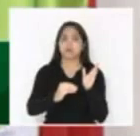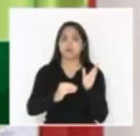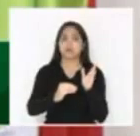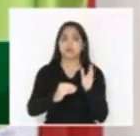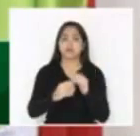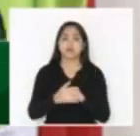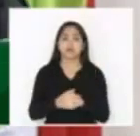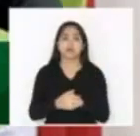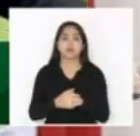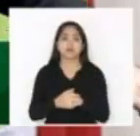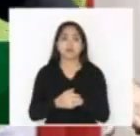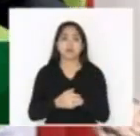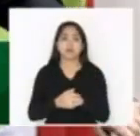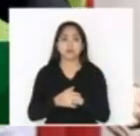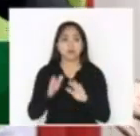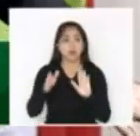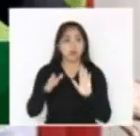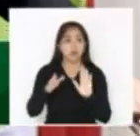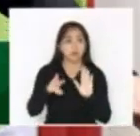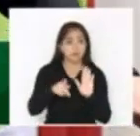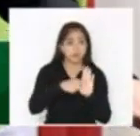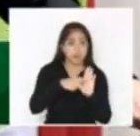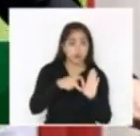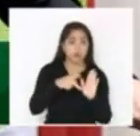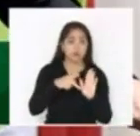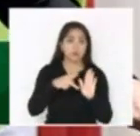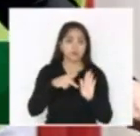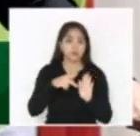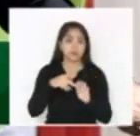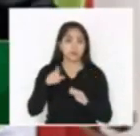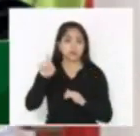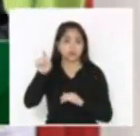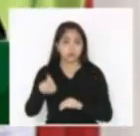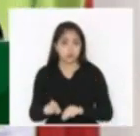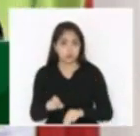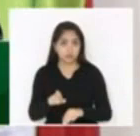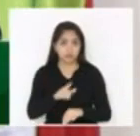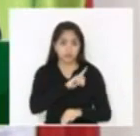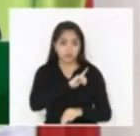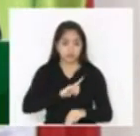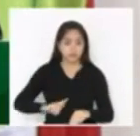idealizado pelo governador Luiz Henrique, ele está se esvaindo.